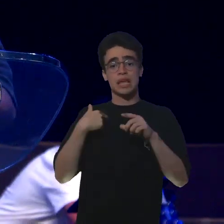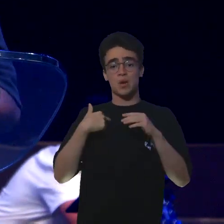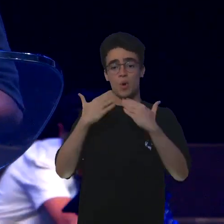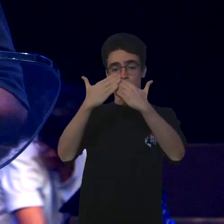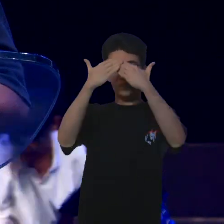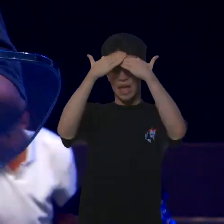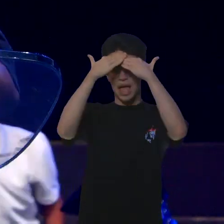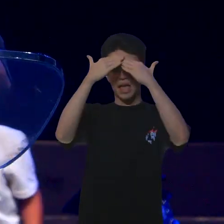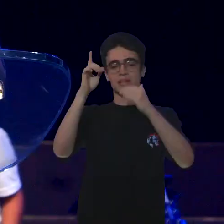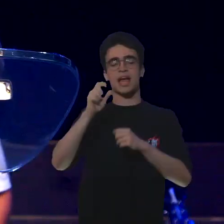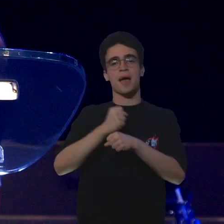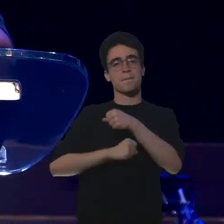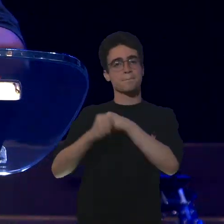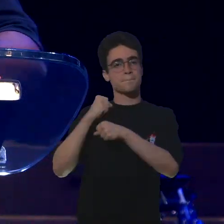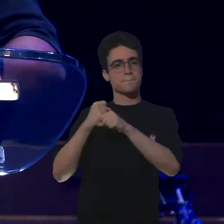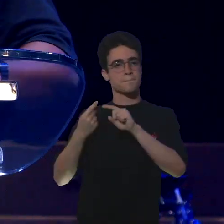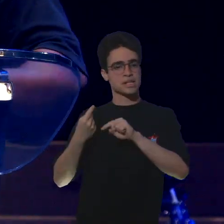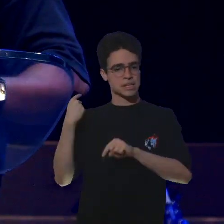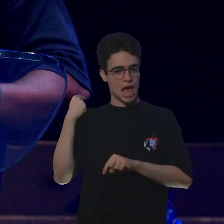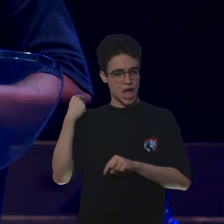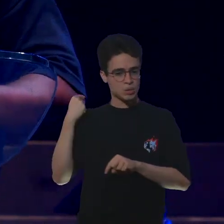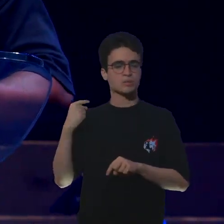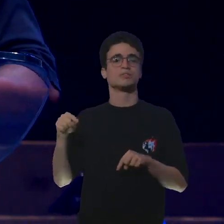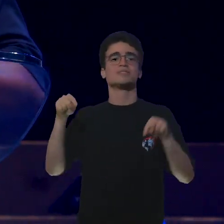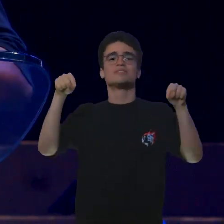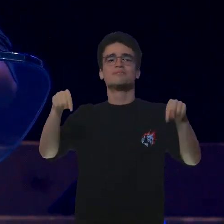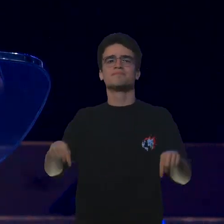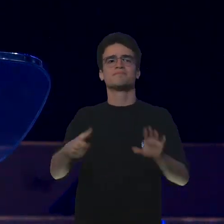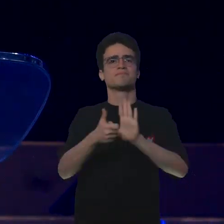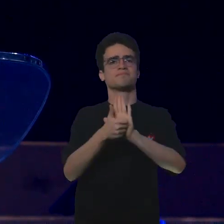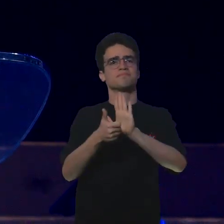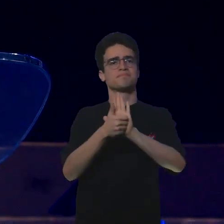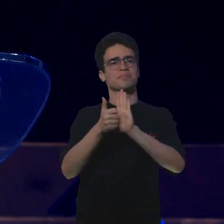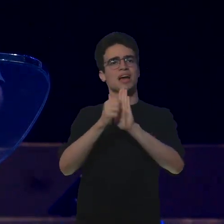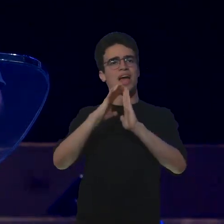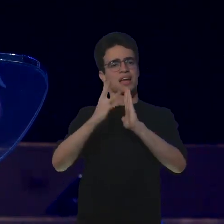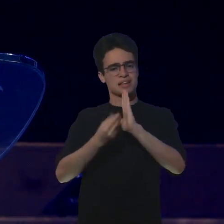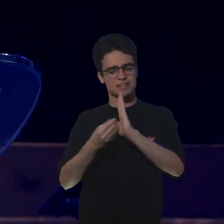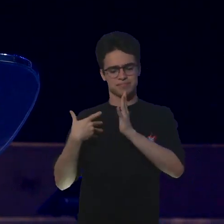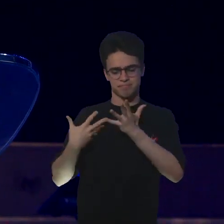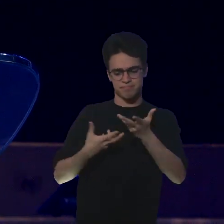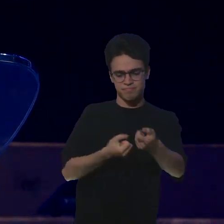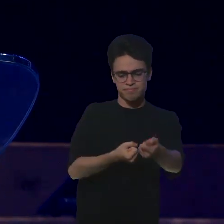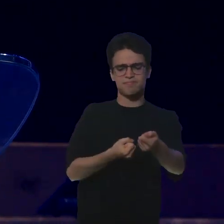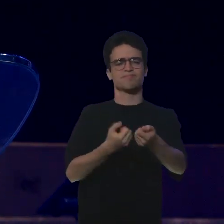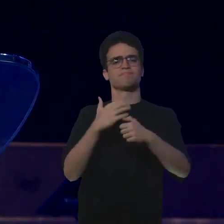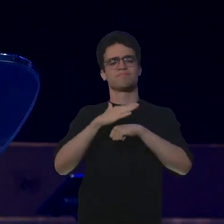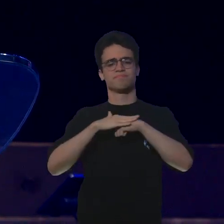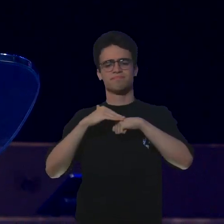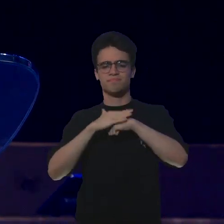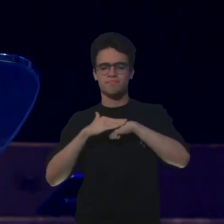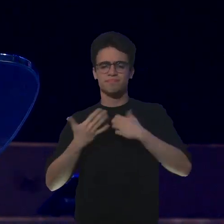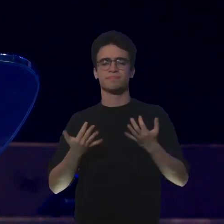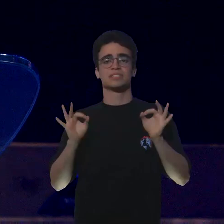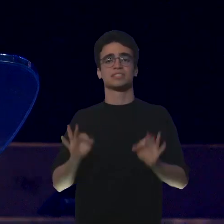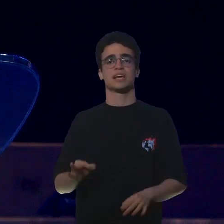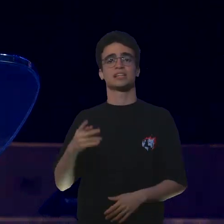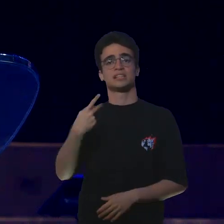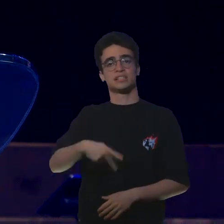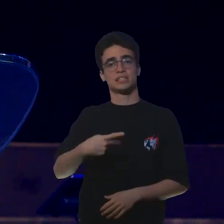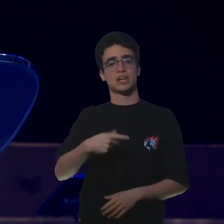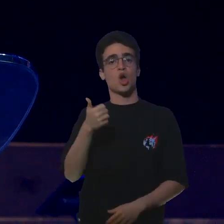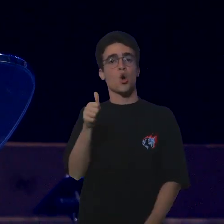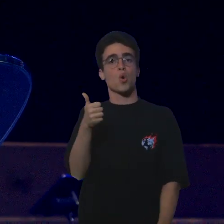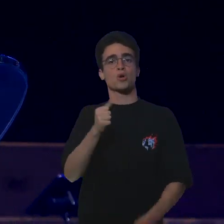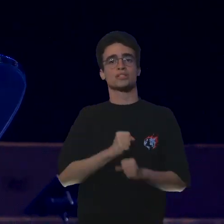o ano passado, final do ano passado, por essa igreja que acolheu a minha família. Estamos há 11 anos aqui